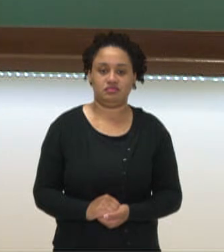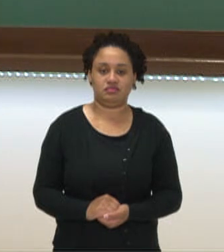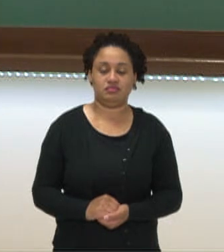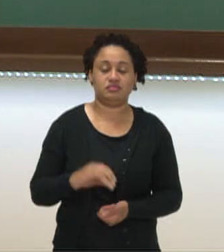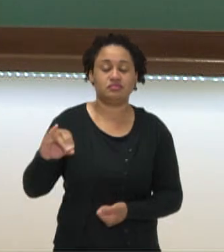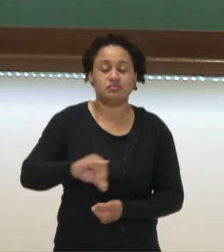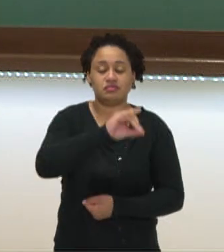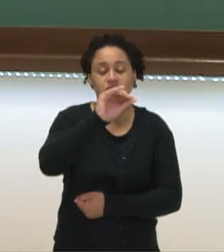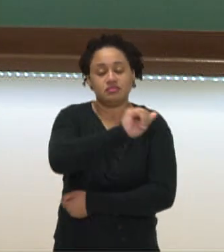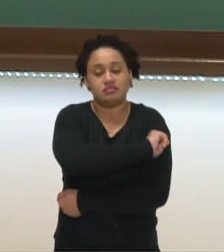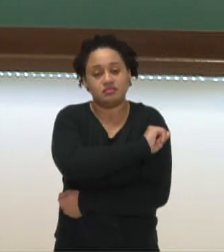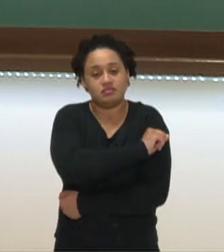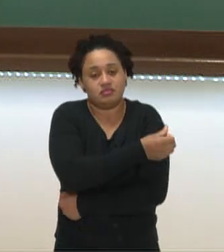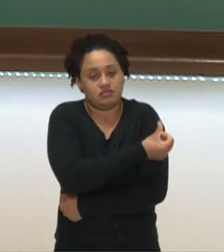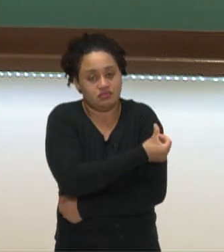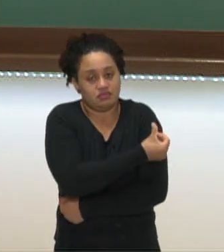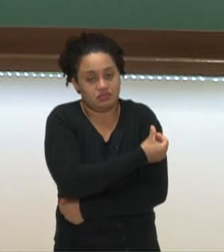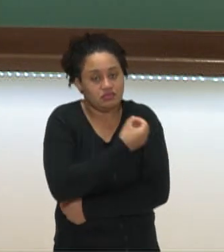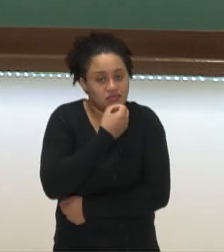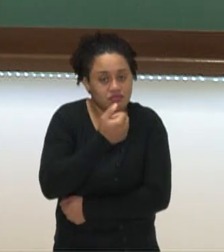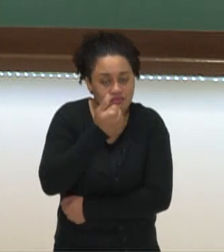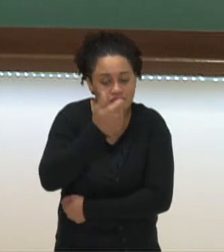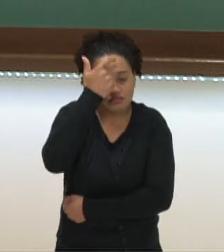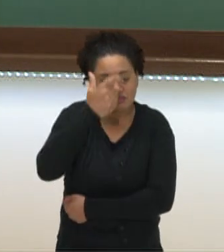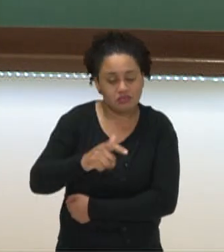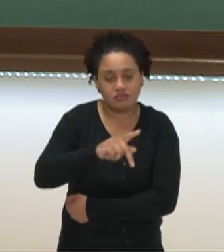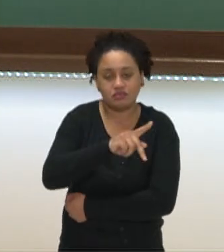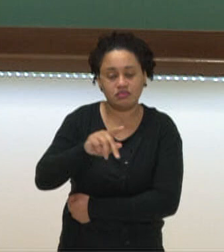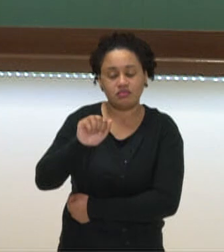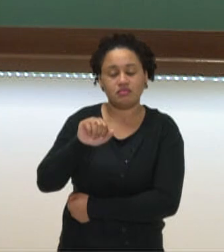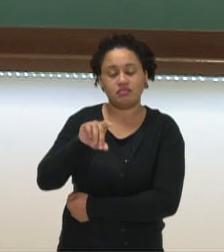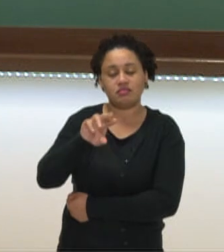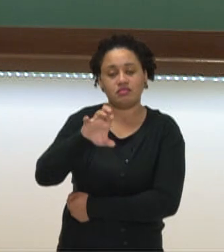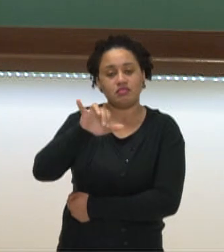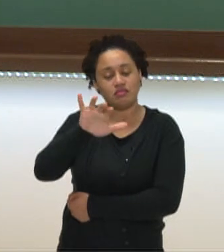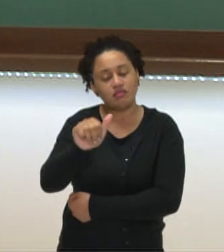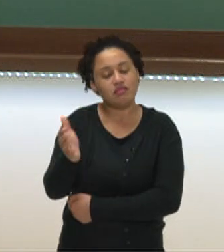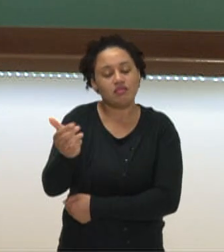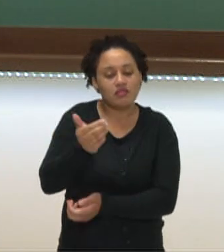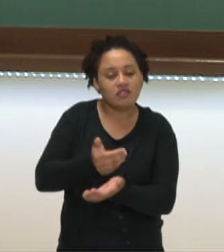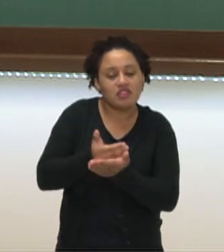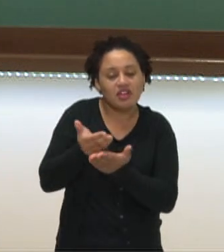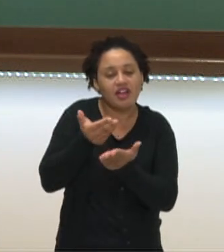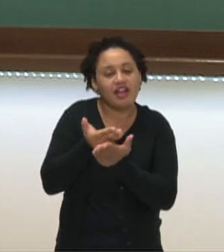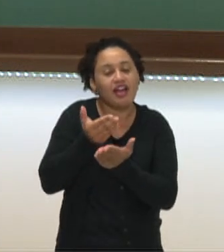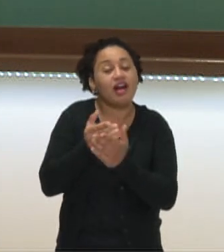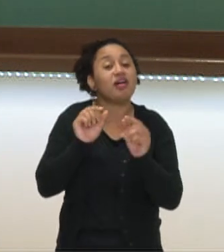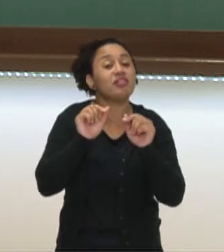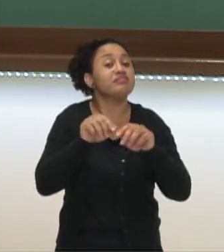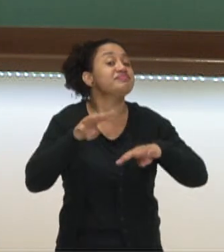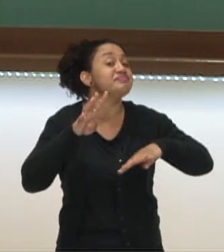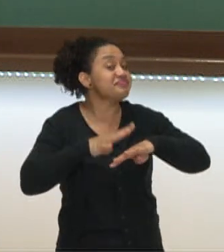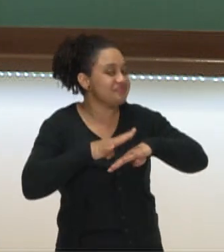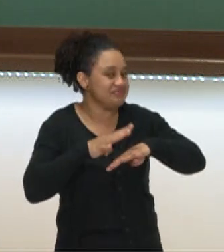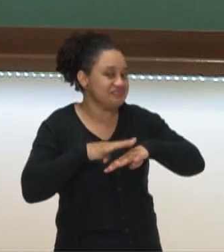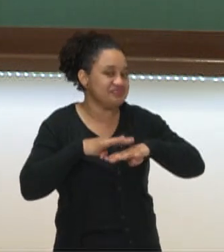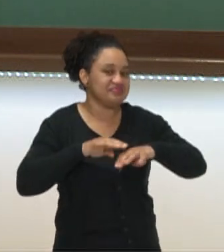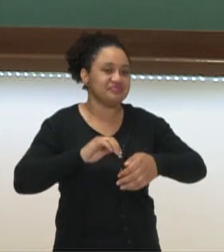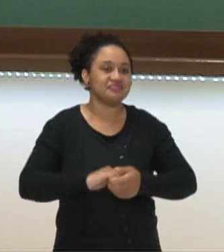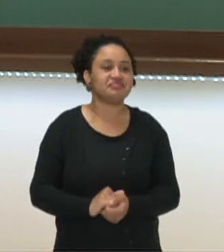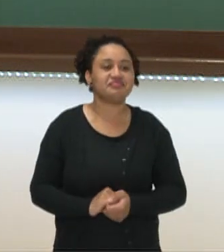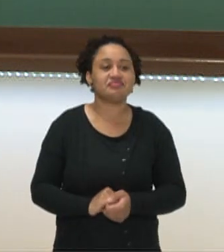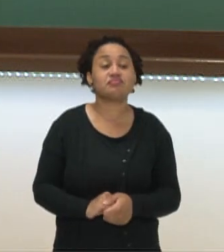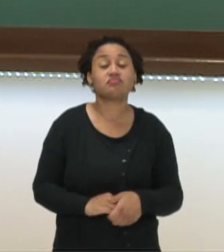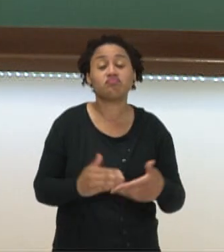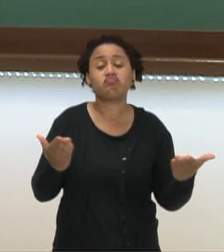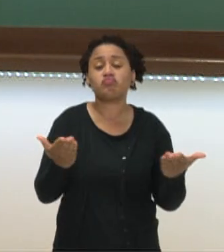estudante do sexto ano, tudo bem? Eu sou a professora Andréia. Vamos juntos para mais uma aula de matemática. E